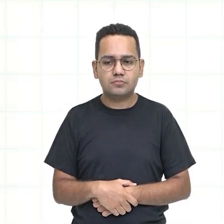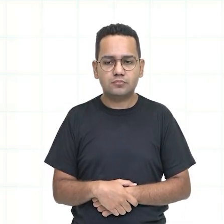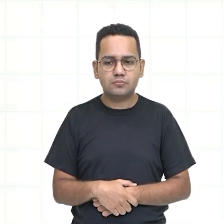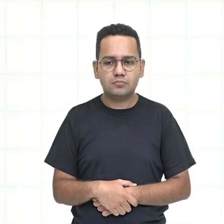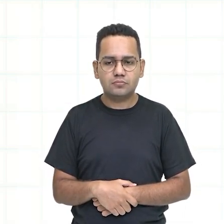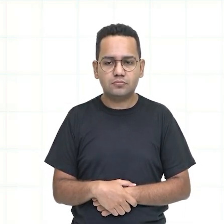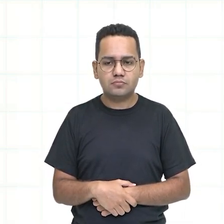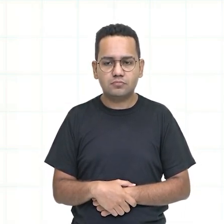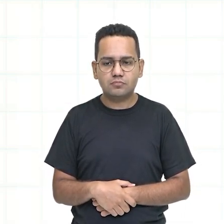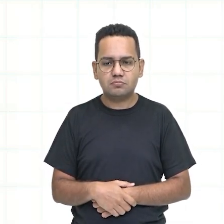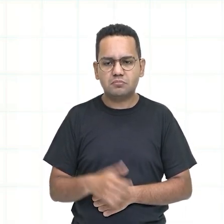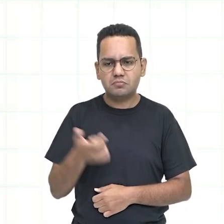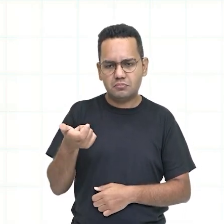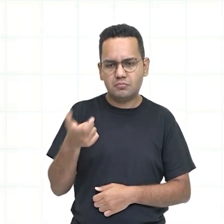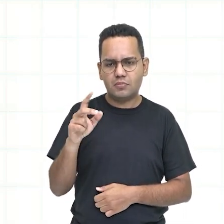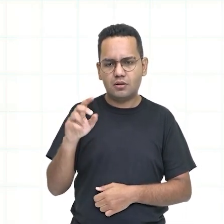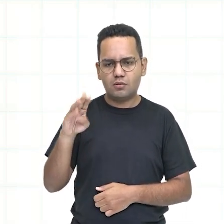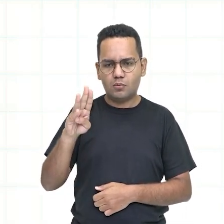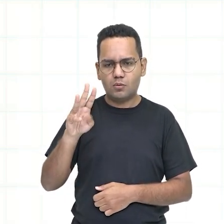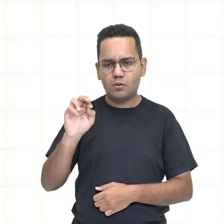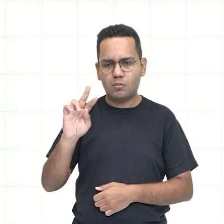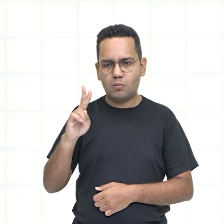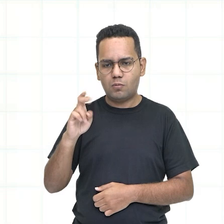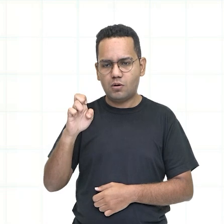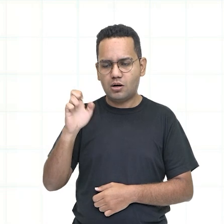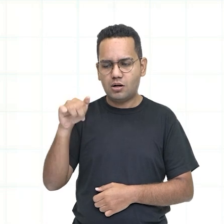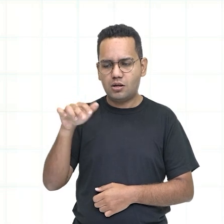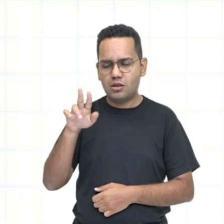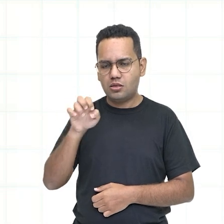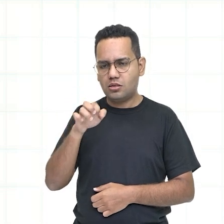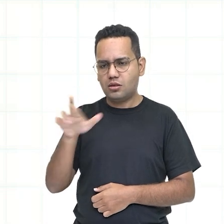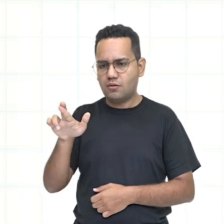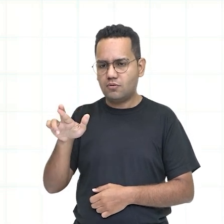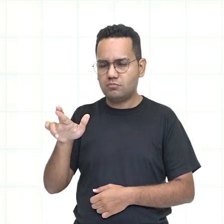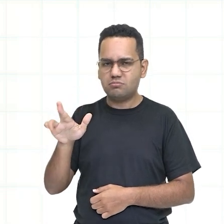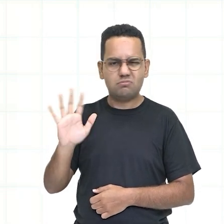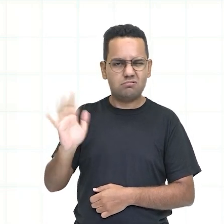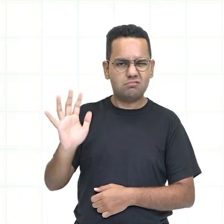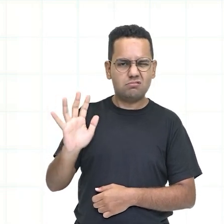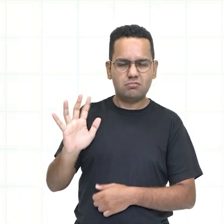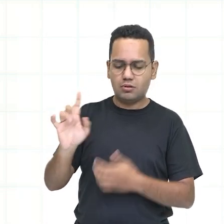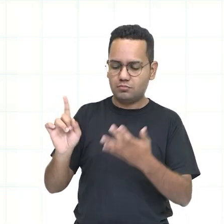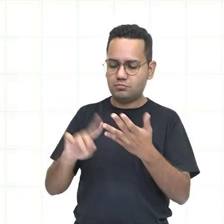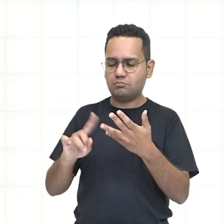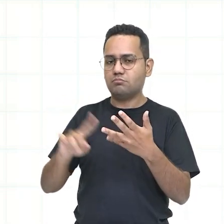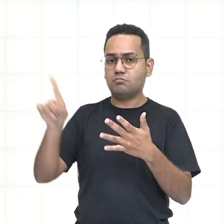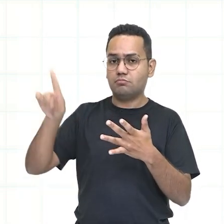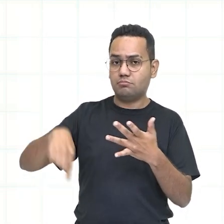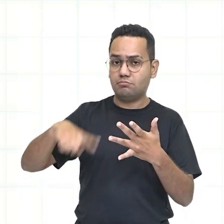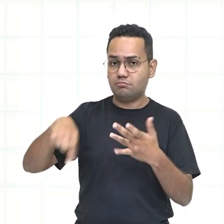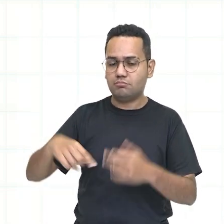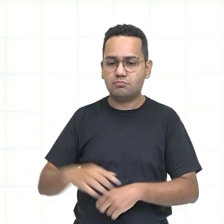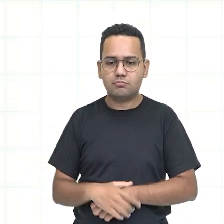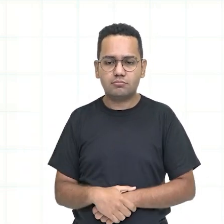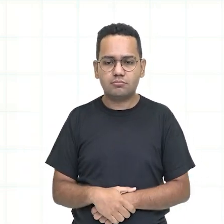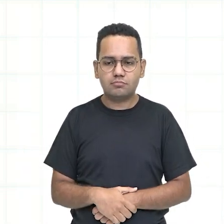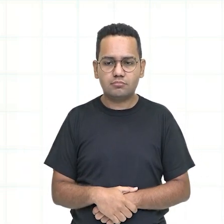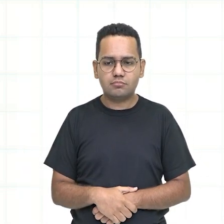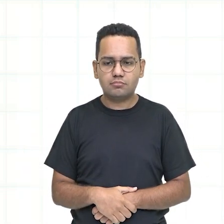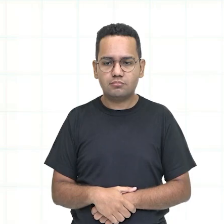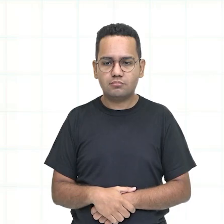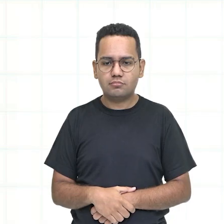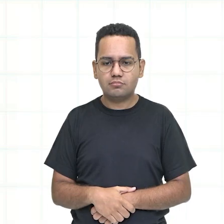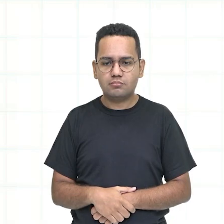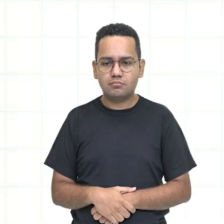so. Agora, esse whenever a gente não viu em lugar nenhum, né? Então, esse já está eliminado. Então, o que é o